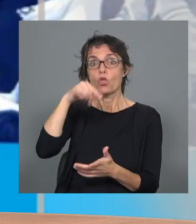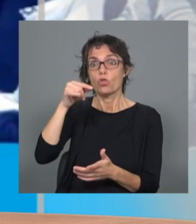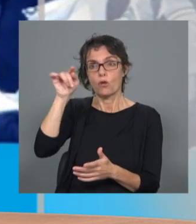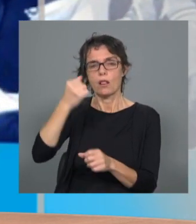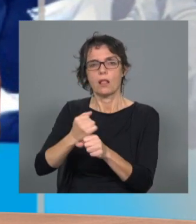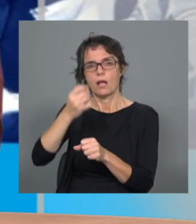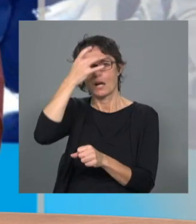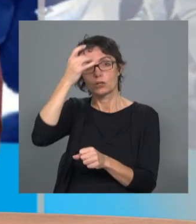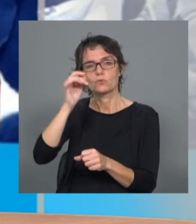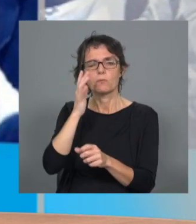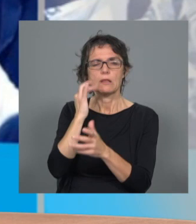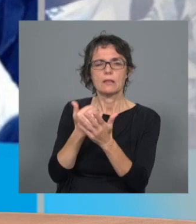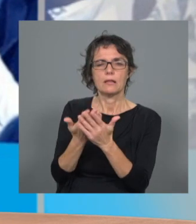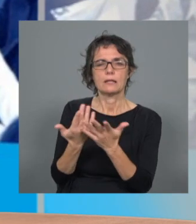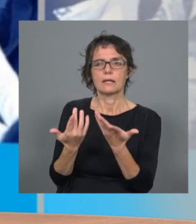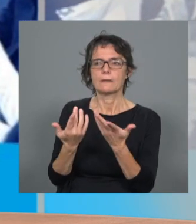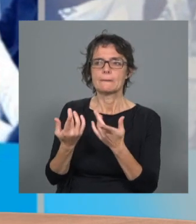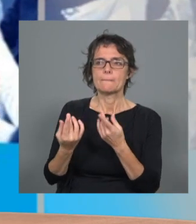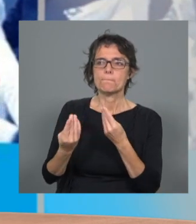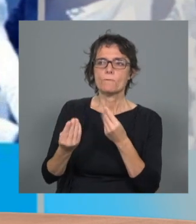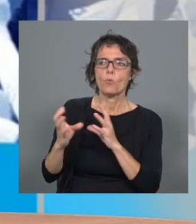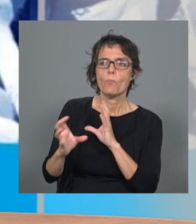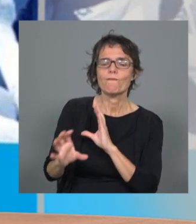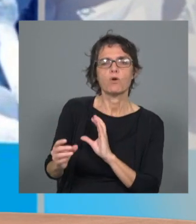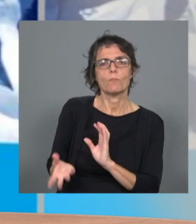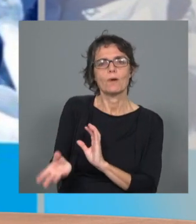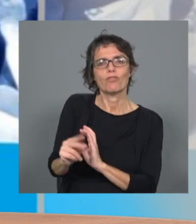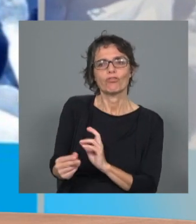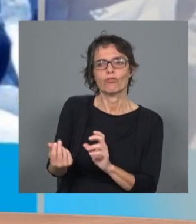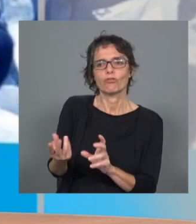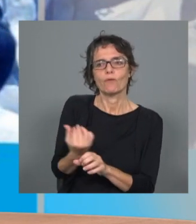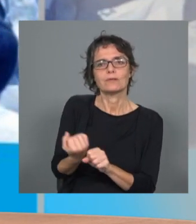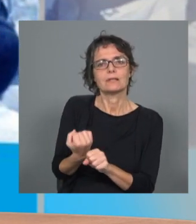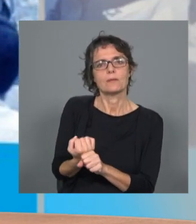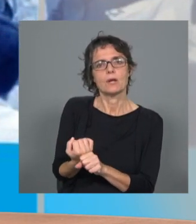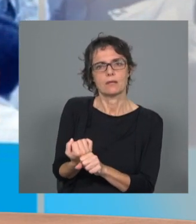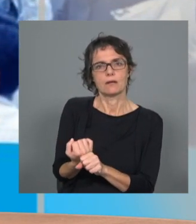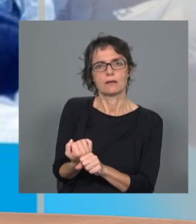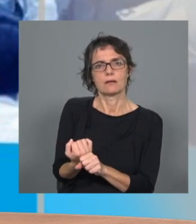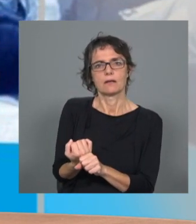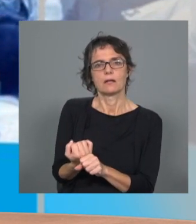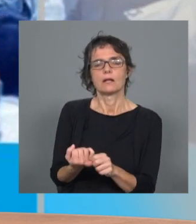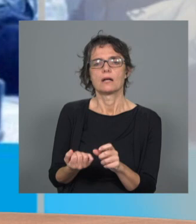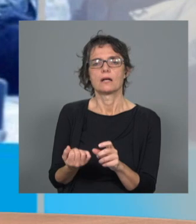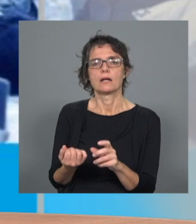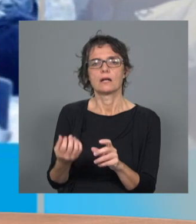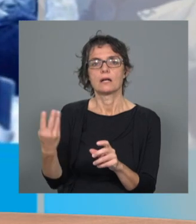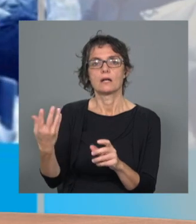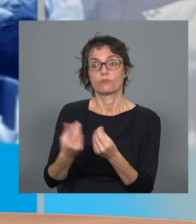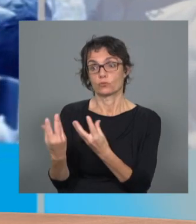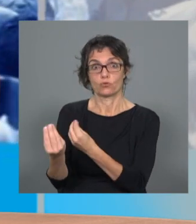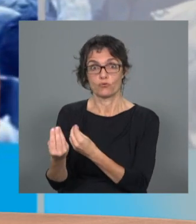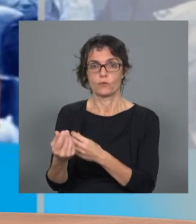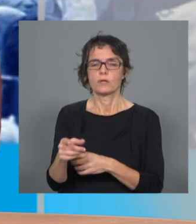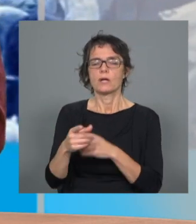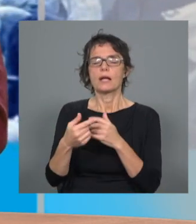nova vitalidade e um novo dinamismo à pastoral juvenil em todas as comunidades. E nesse